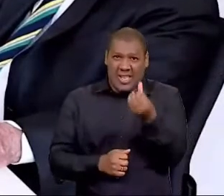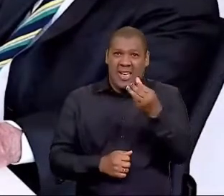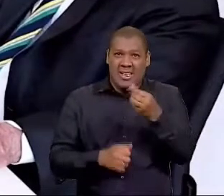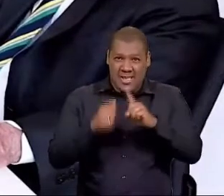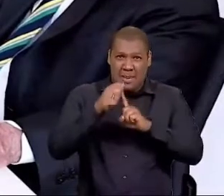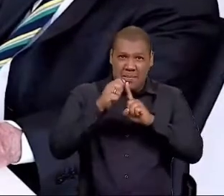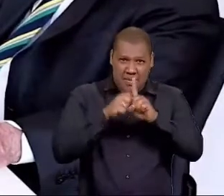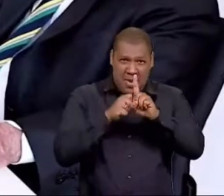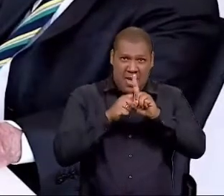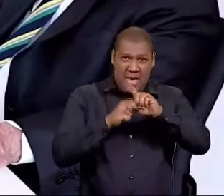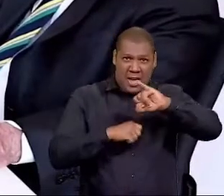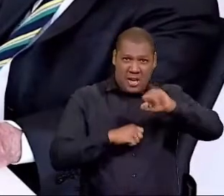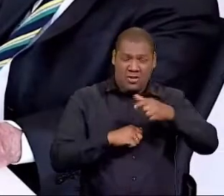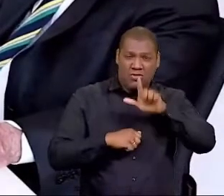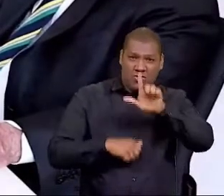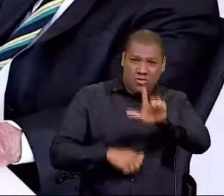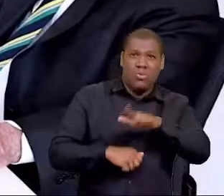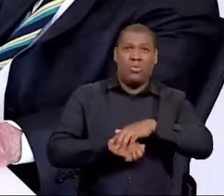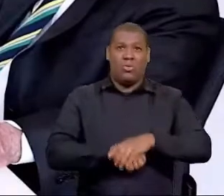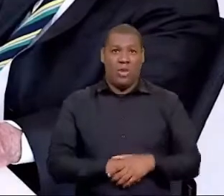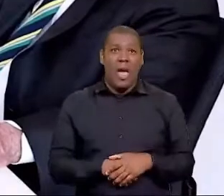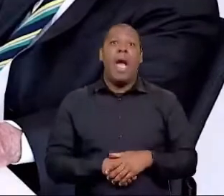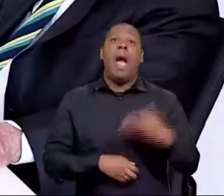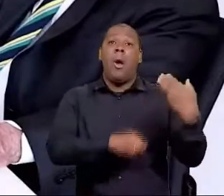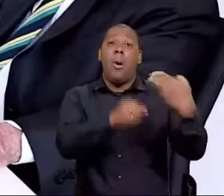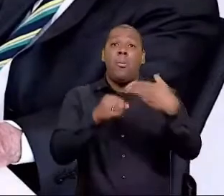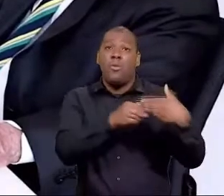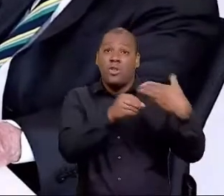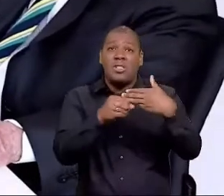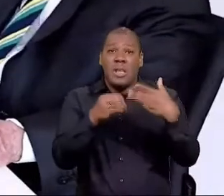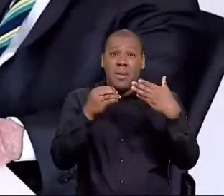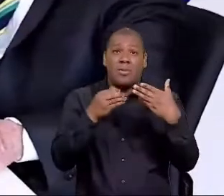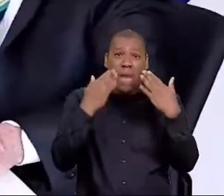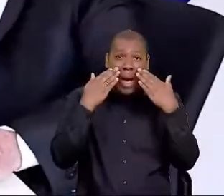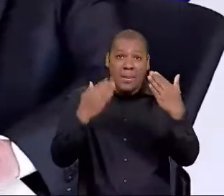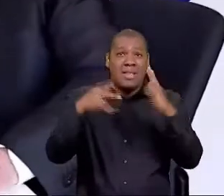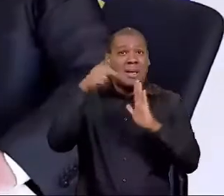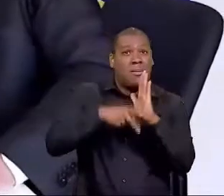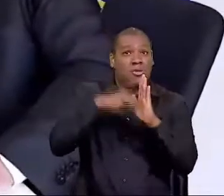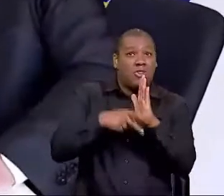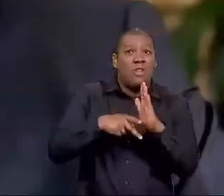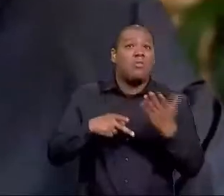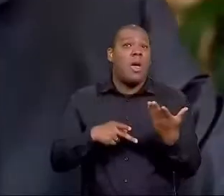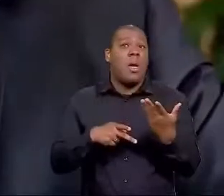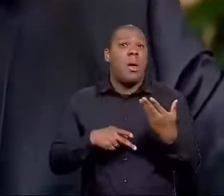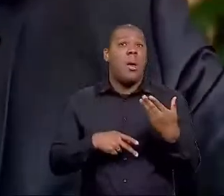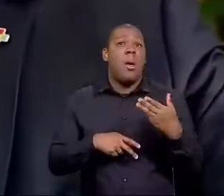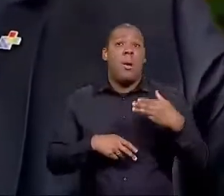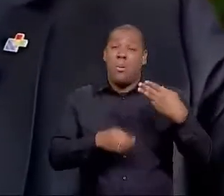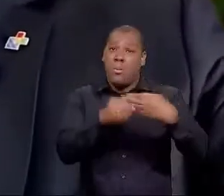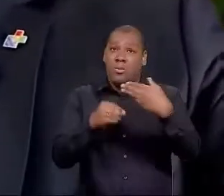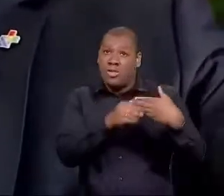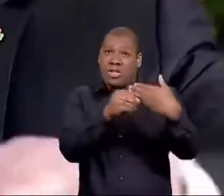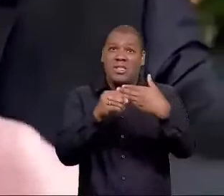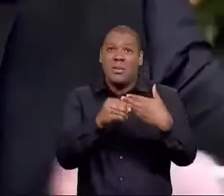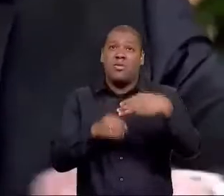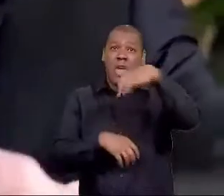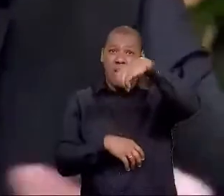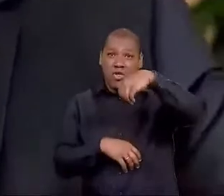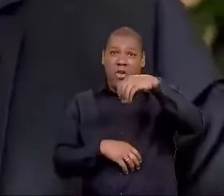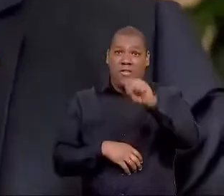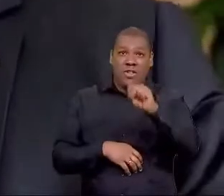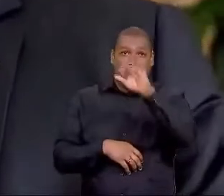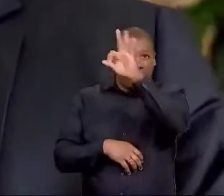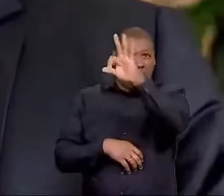projetos, tem sido um sucesso, né? E nunca se investiu tanto em cultura, né? Olha, eu acho que, primeiro, tinha um